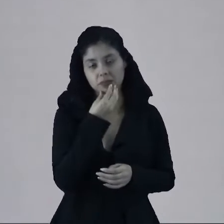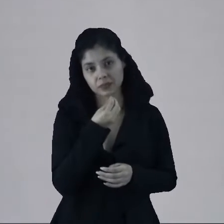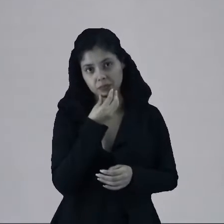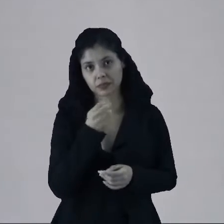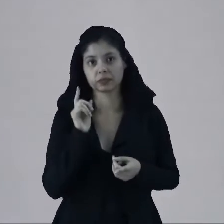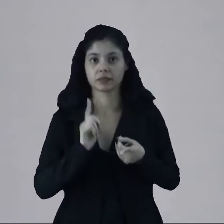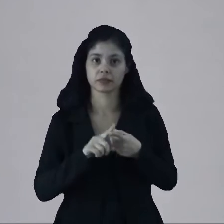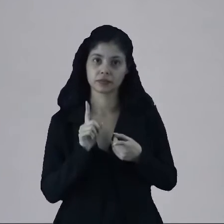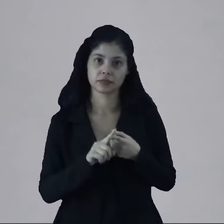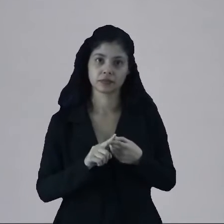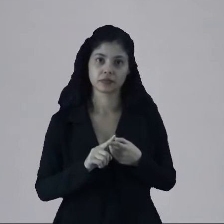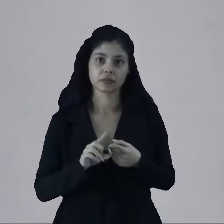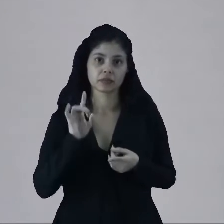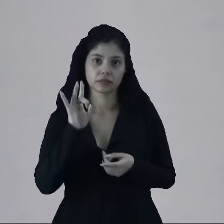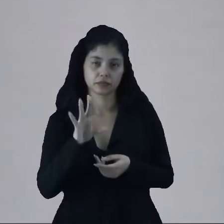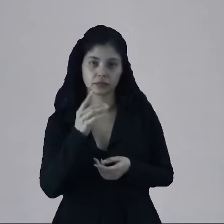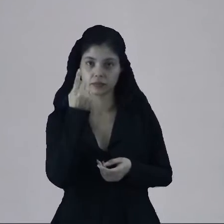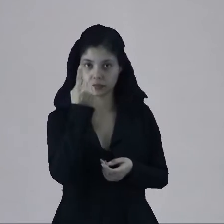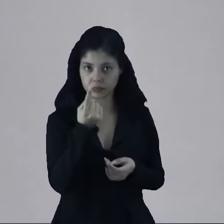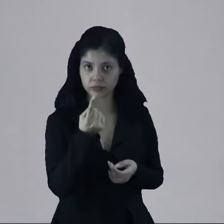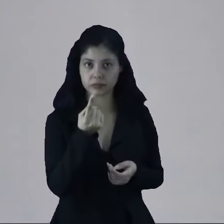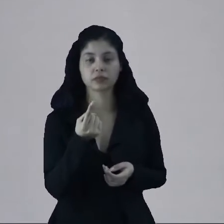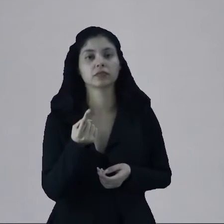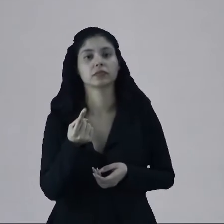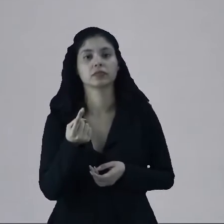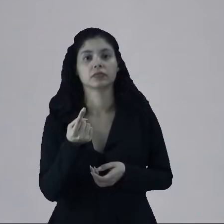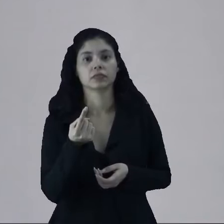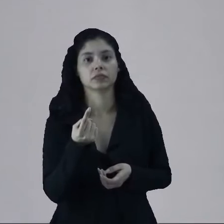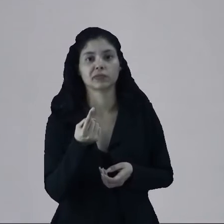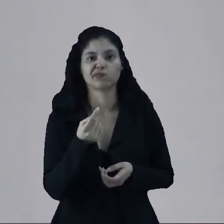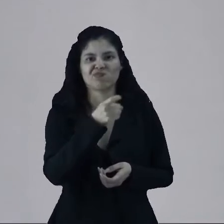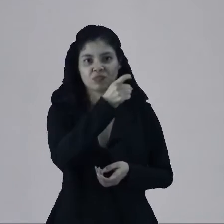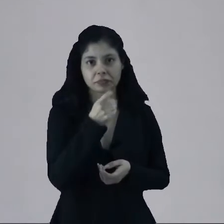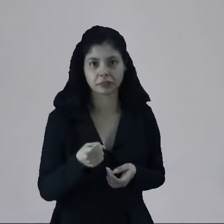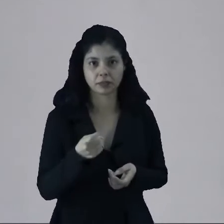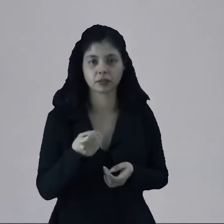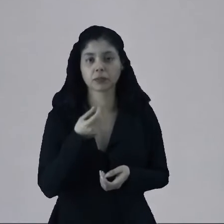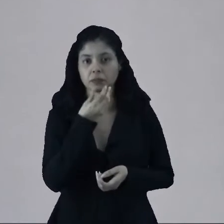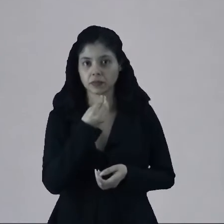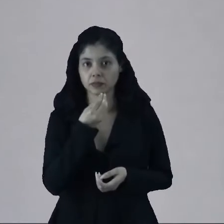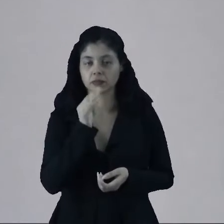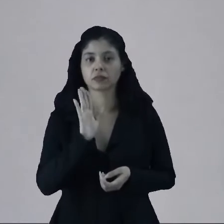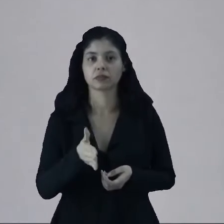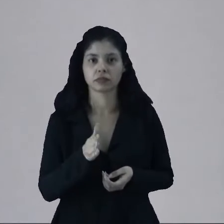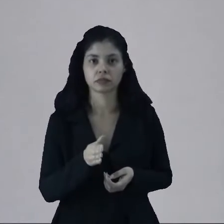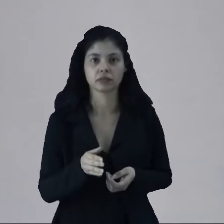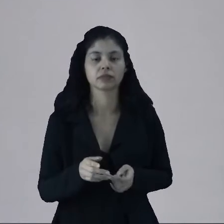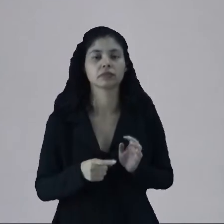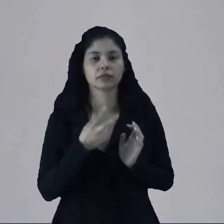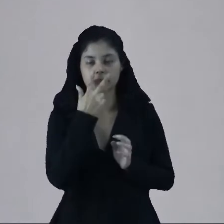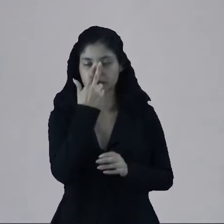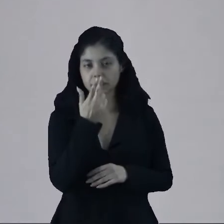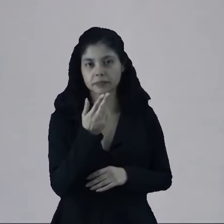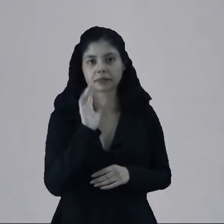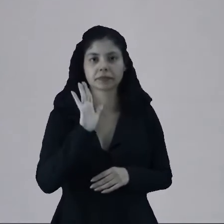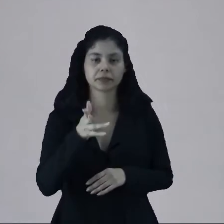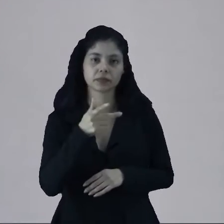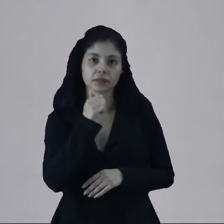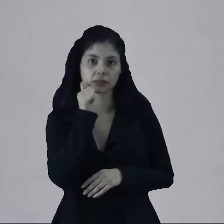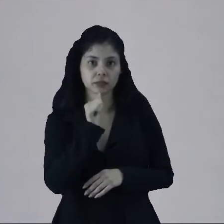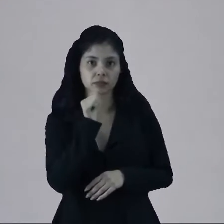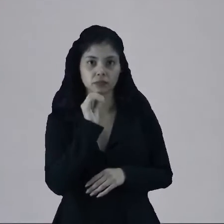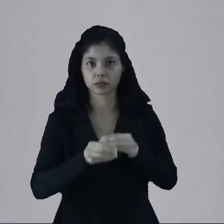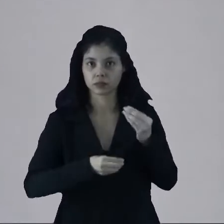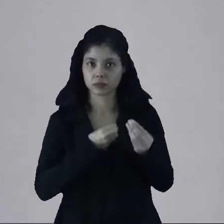homem, porque basta vir um alelo recessivo no X do homem que ela já vai ser expressa. Na